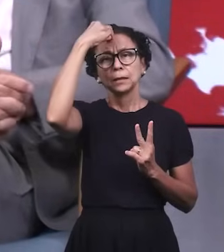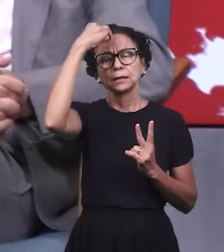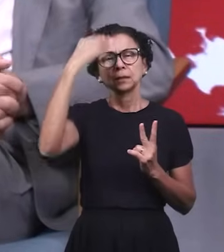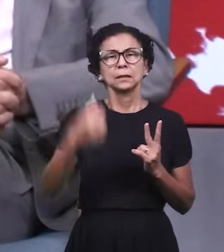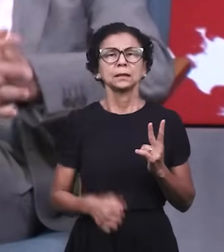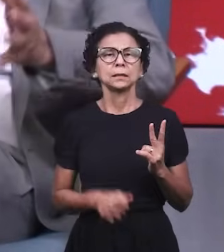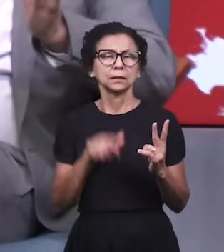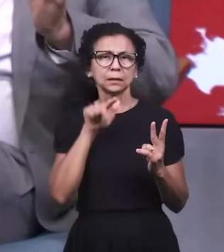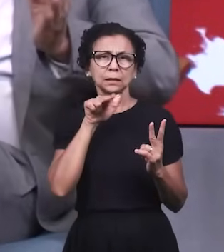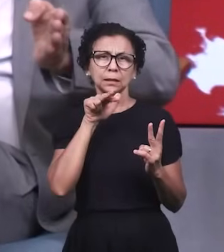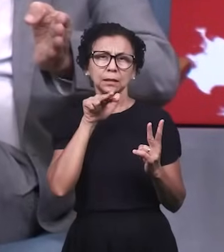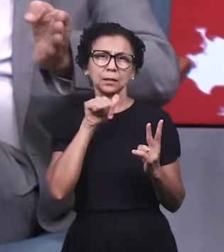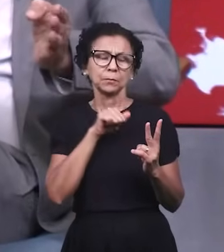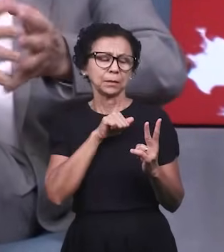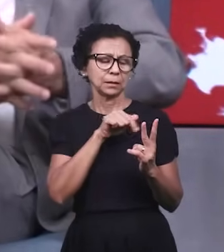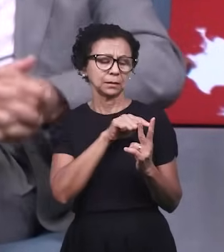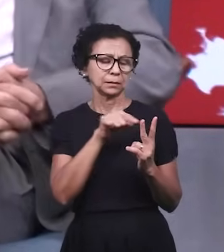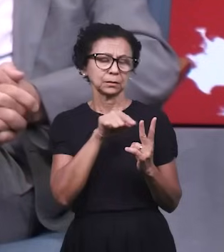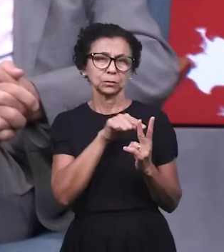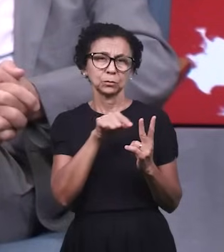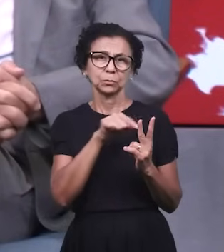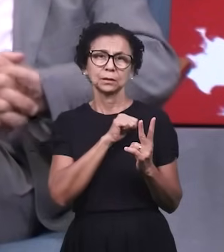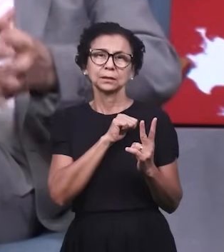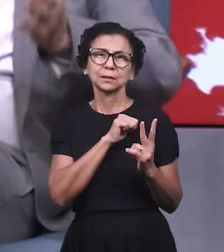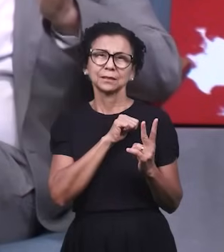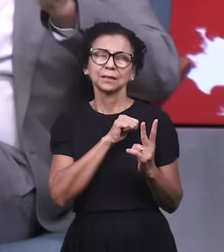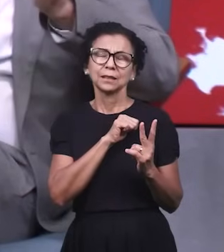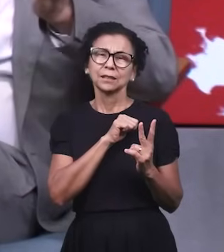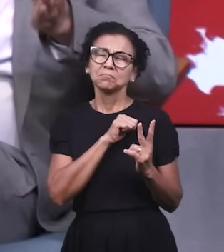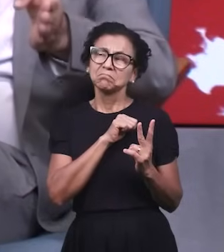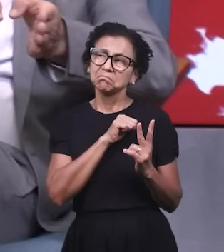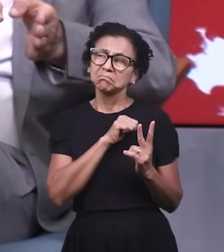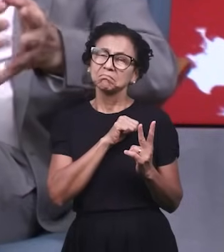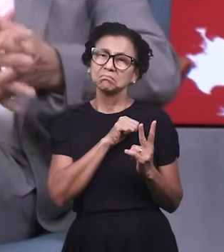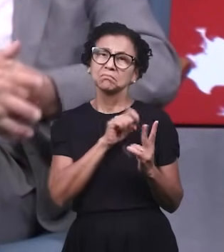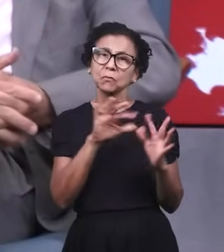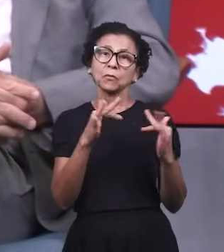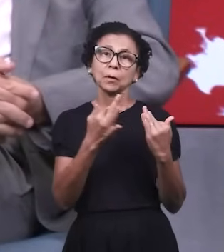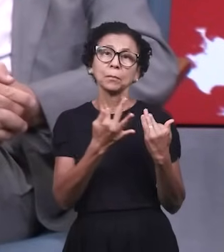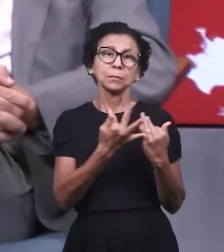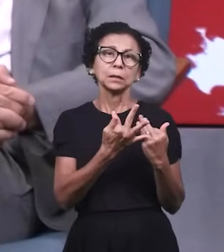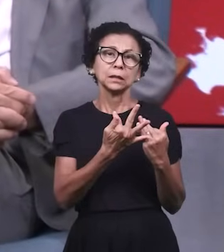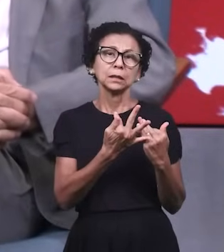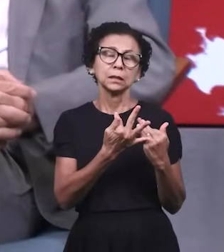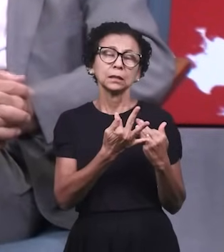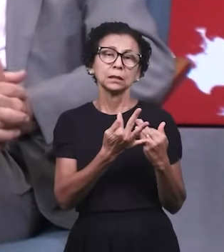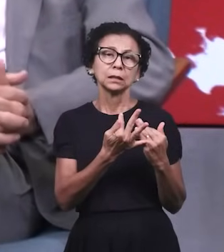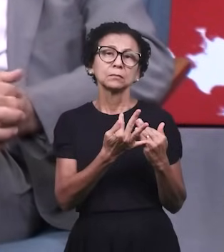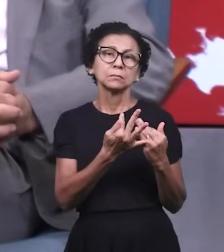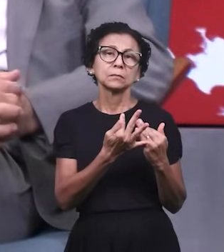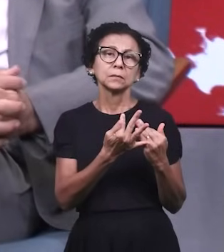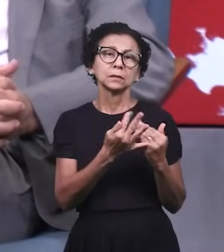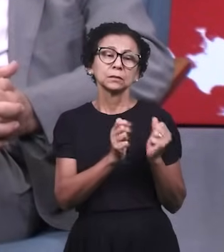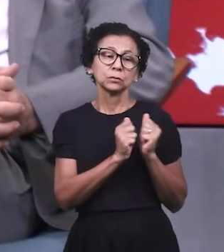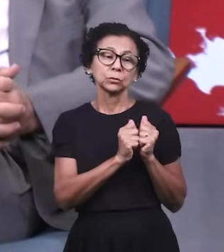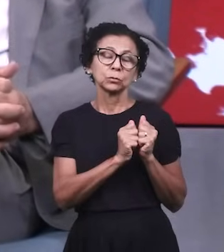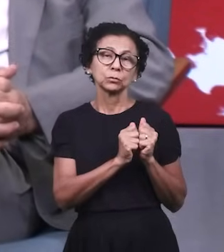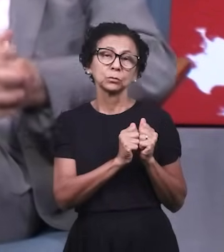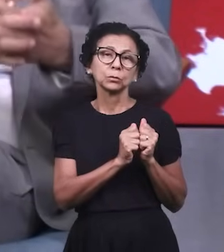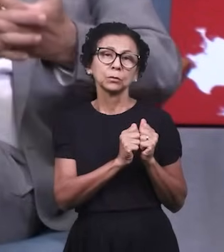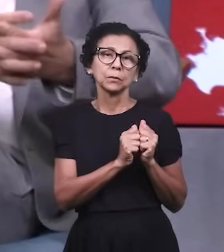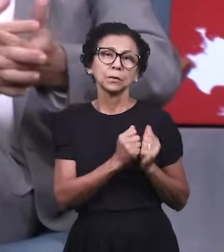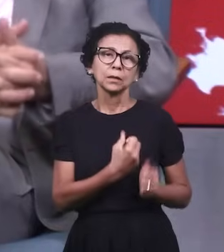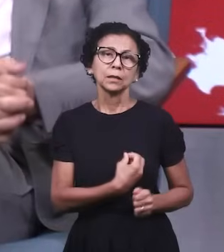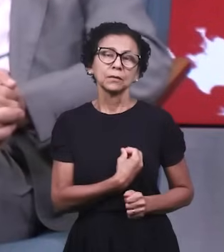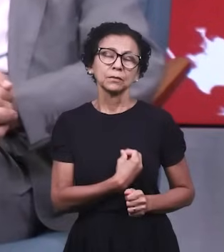irmãs, 2 mulheres, que vivem no mesmo teto, debaixo do mesmo teto,